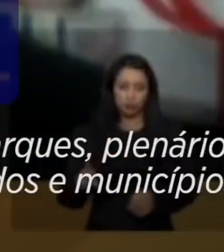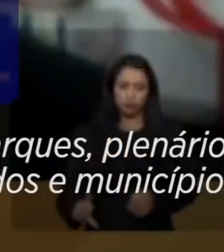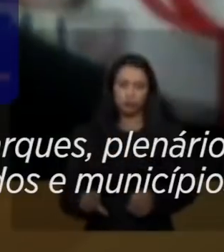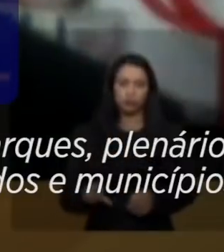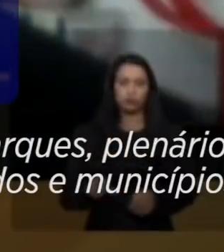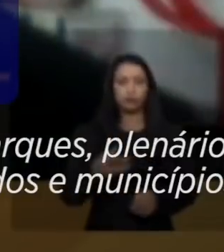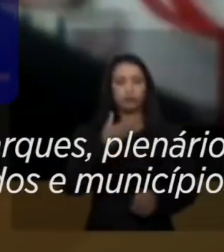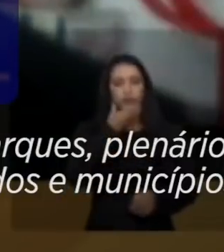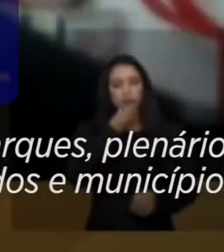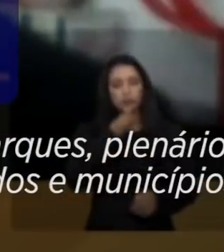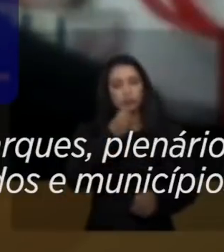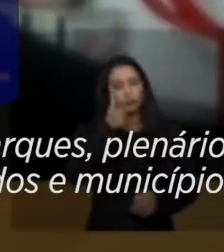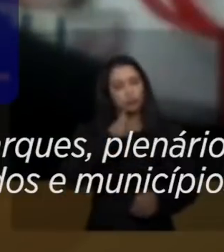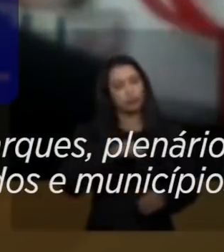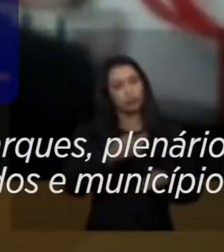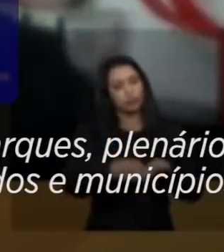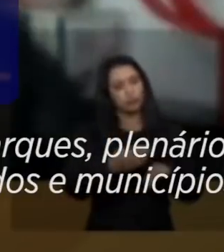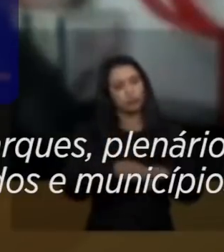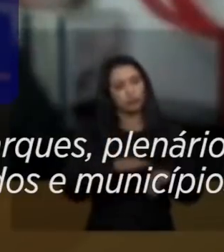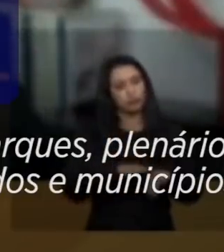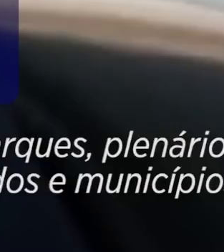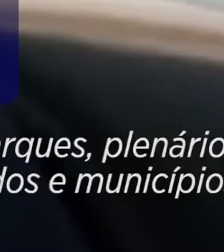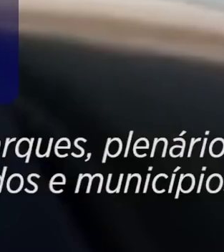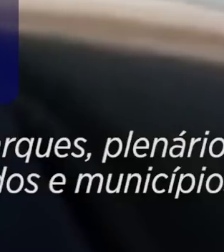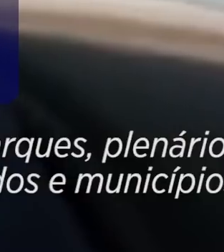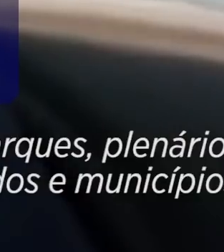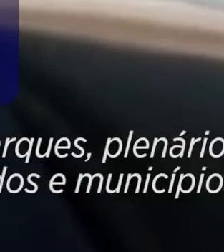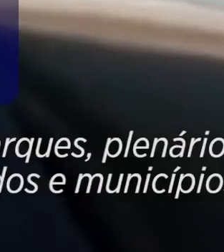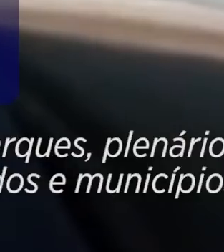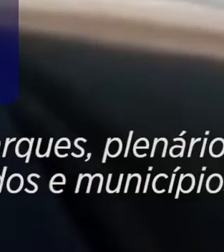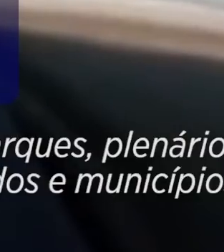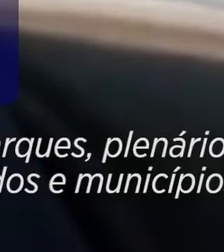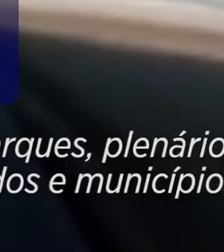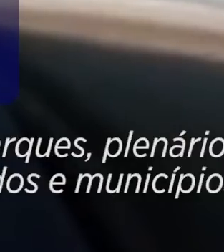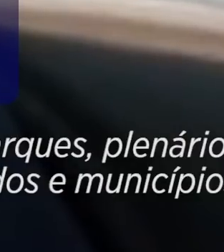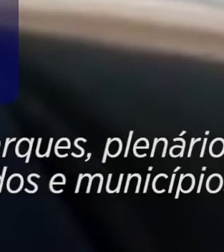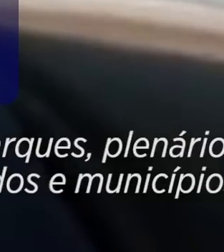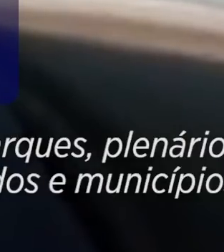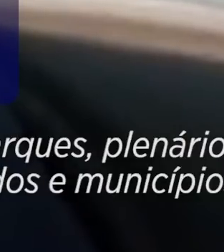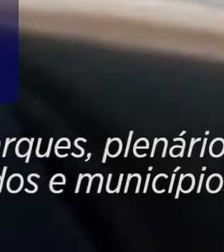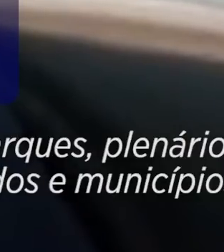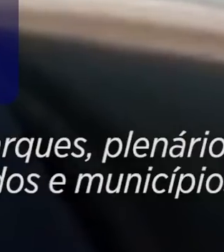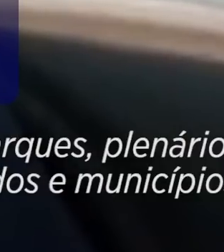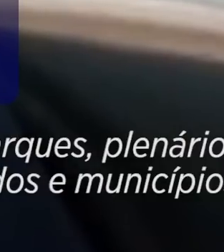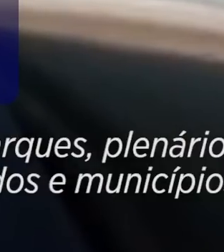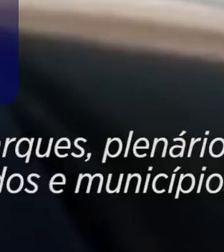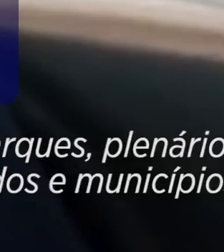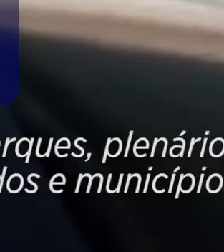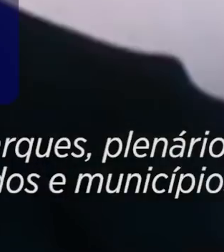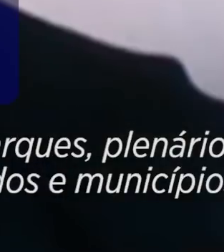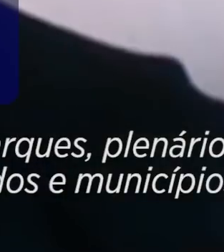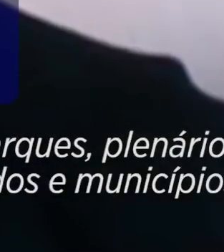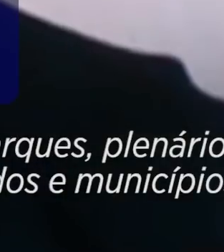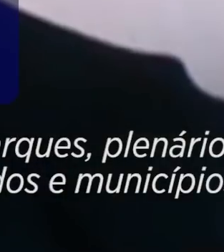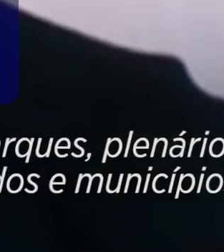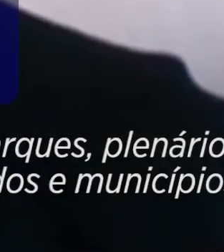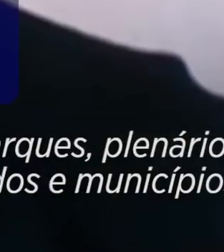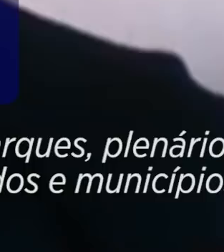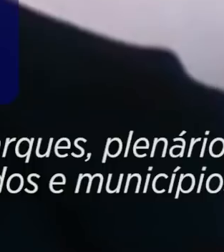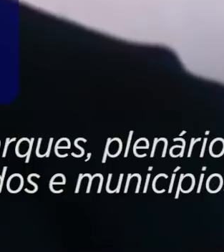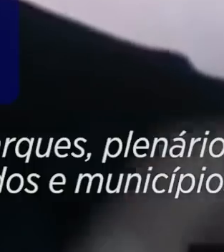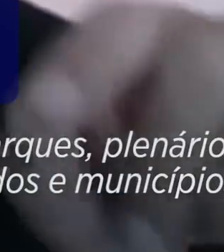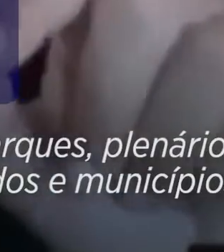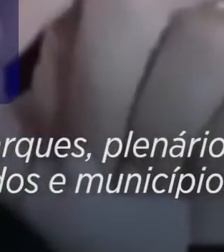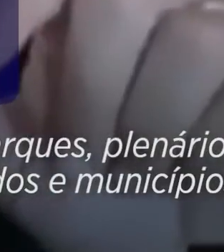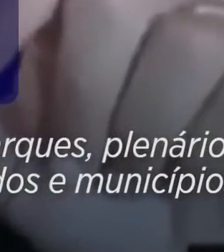O assunto entrou em pauta depois de uma decisão do ministro Cássio Nunes Marques, que liberou cultos e missas no Brasil em meio a